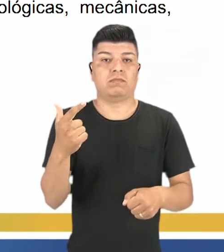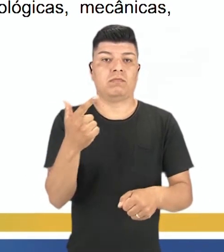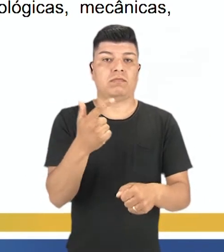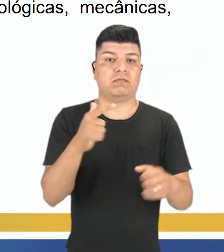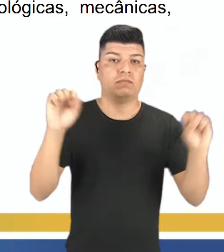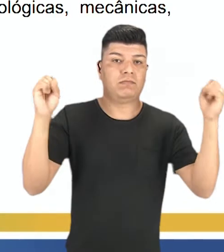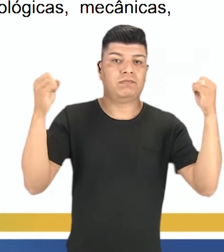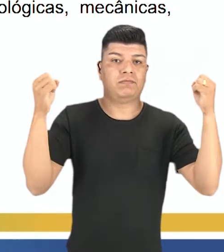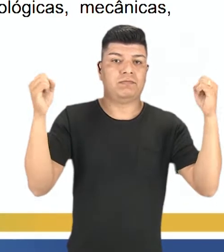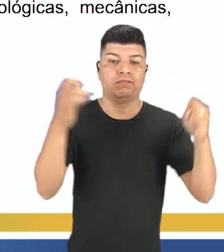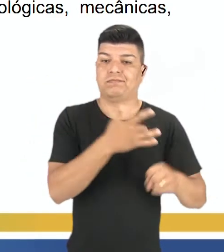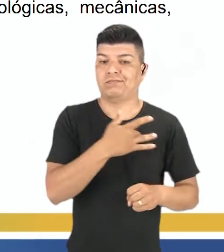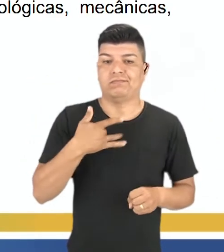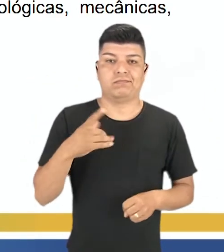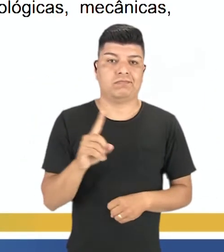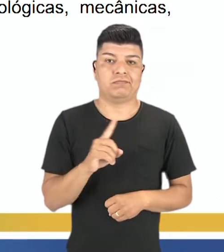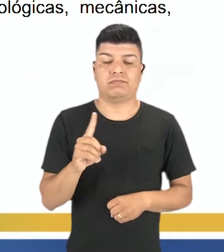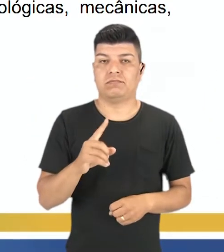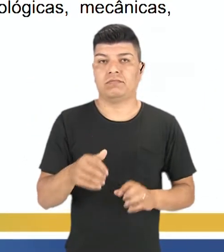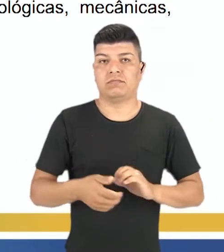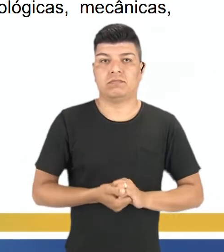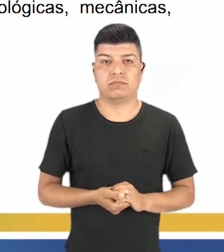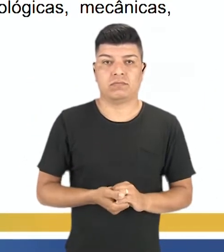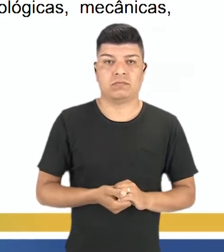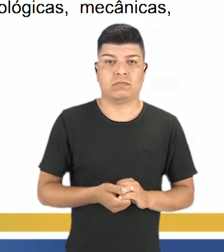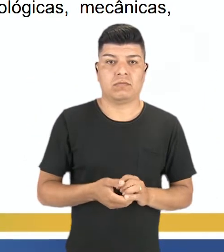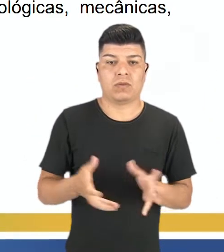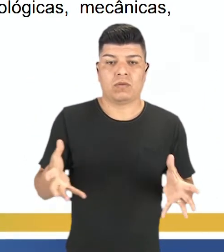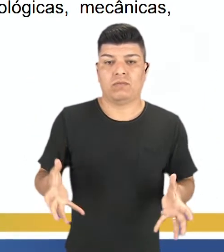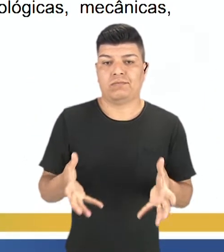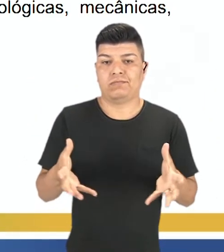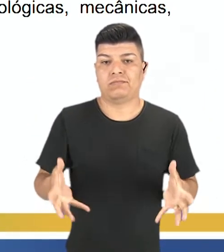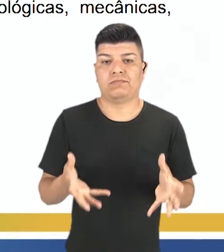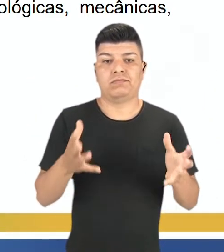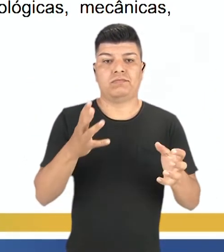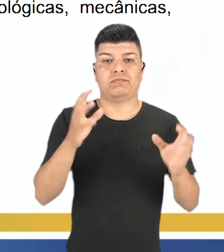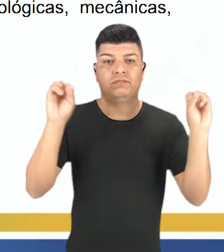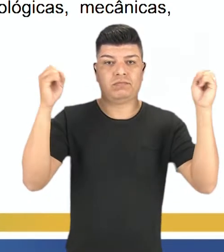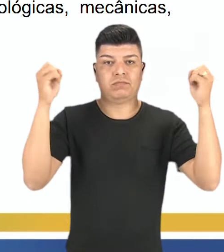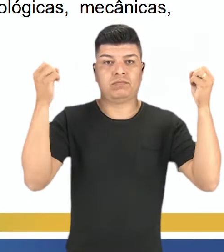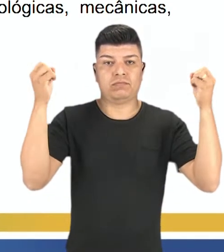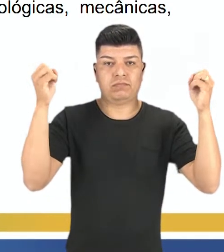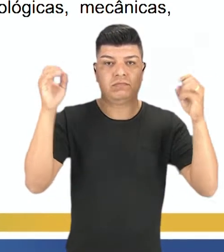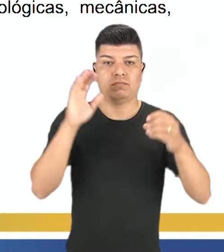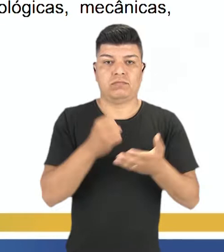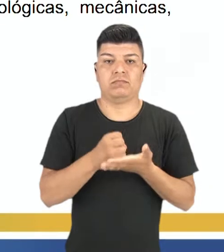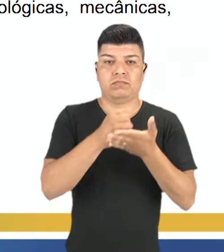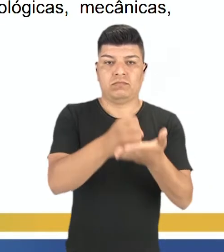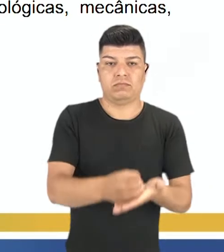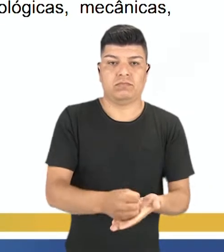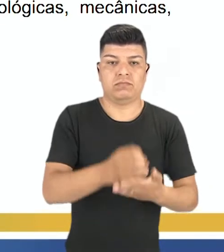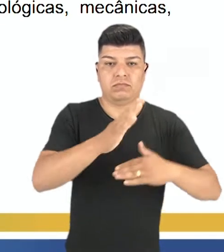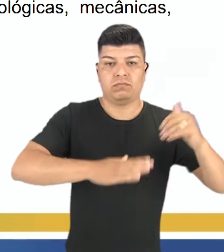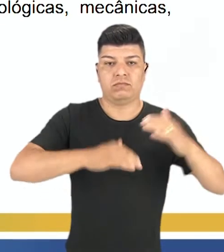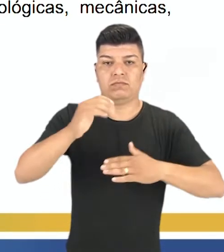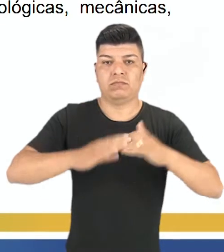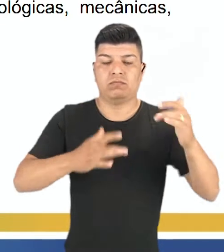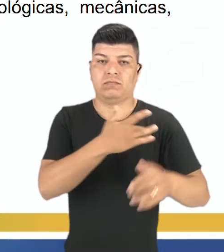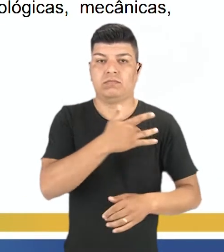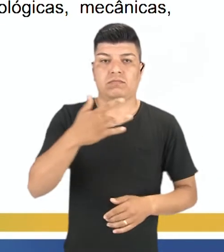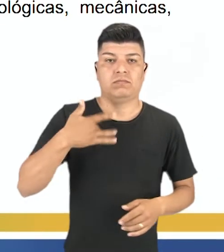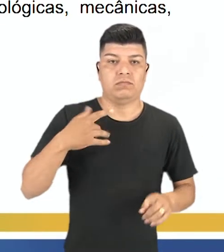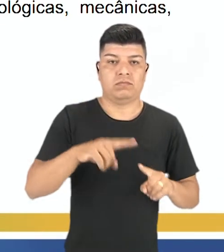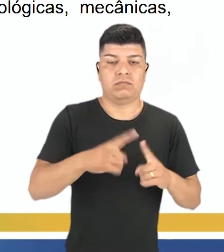saudável. O incentivo às práticas físicas é apoiado pela maioria dos profissionais de saúde. Contudo, o